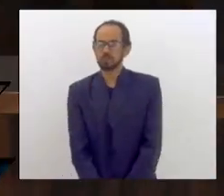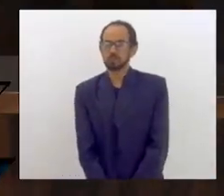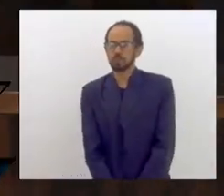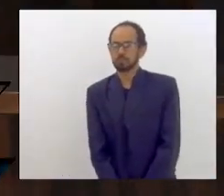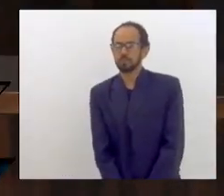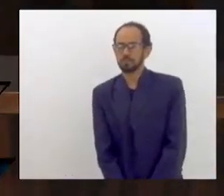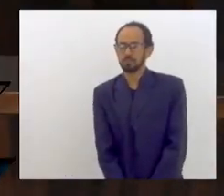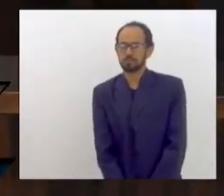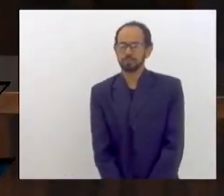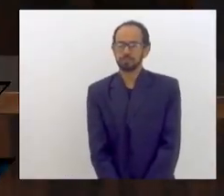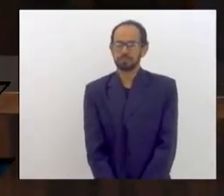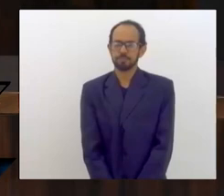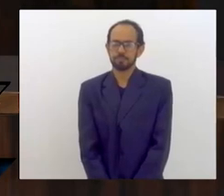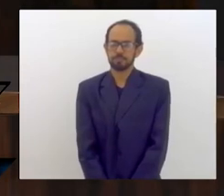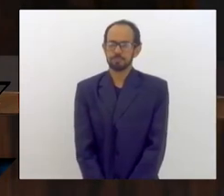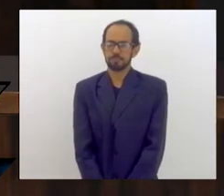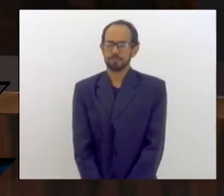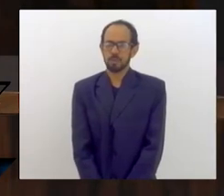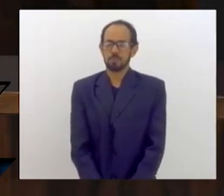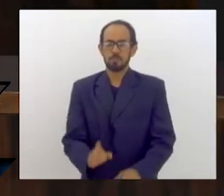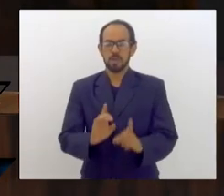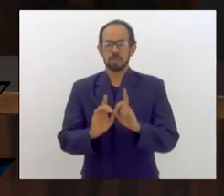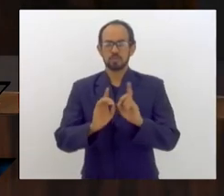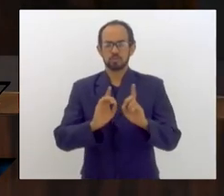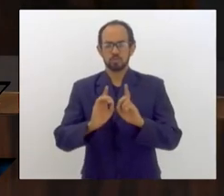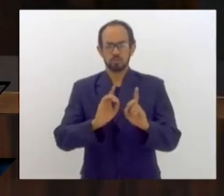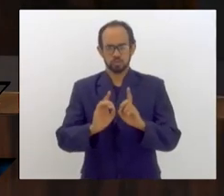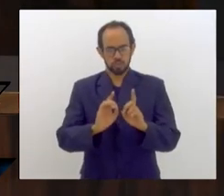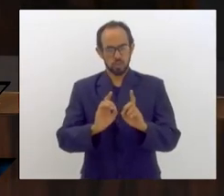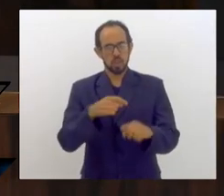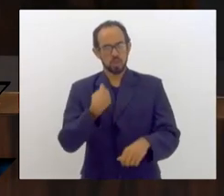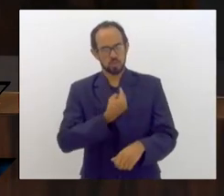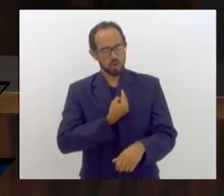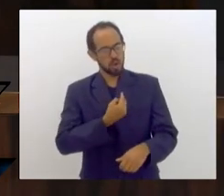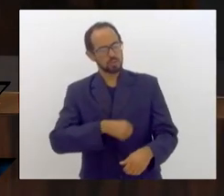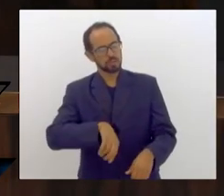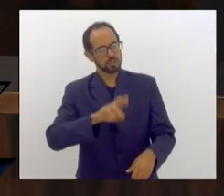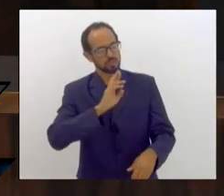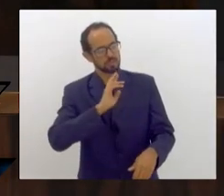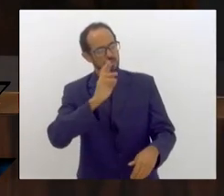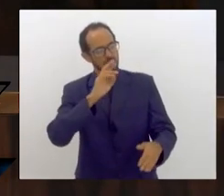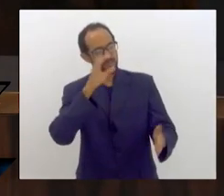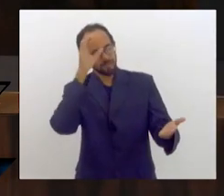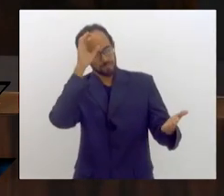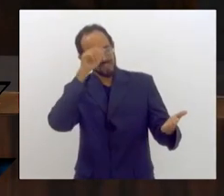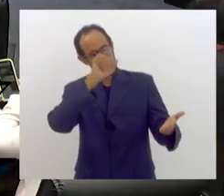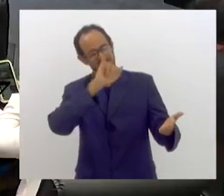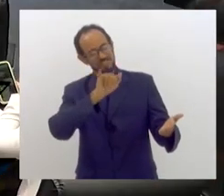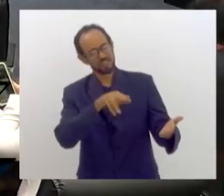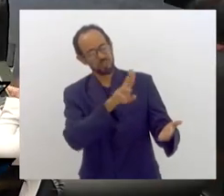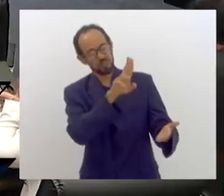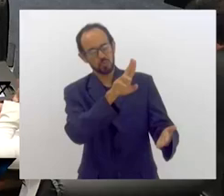Muito obrigado, Renata. Para discutir, nossa nobre deputada Tia Ju.